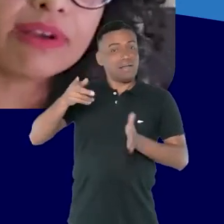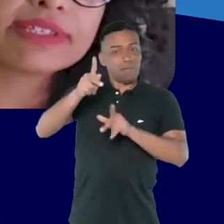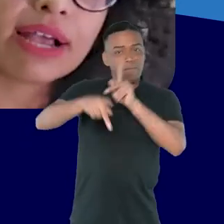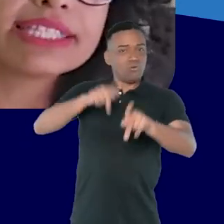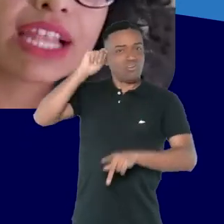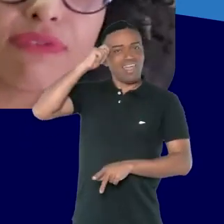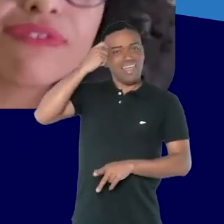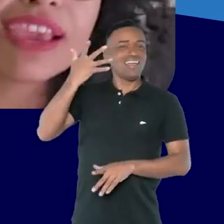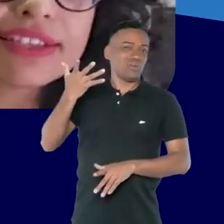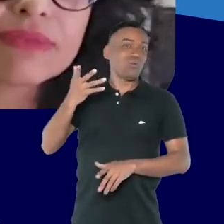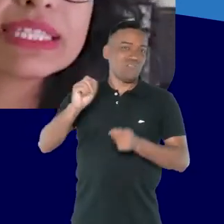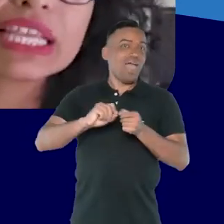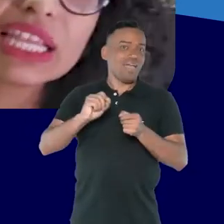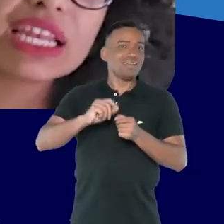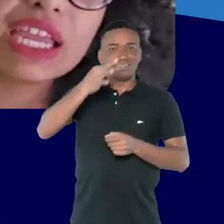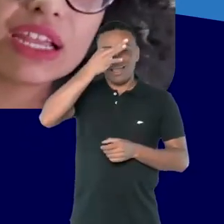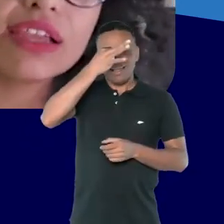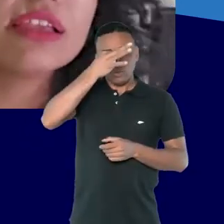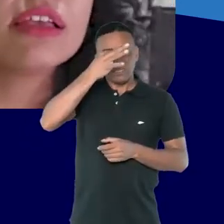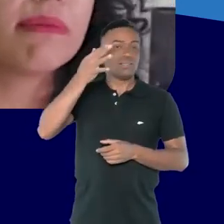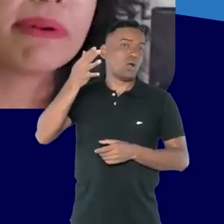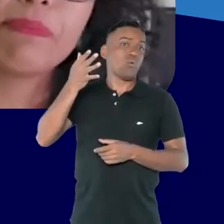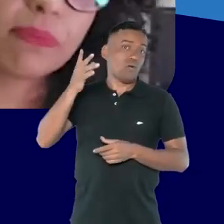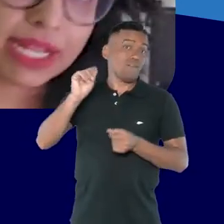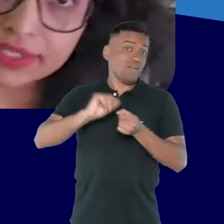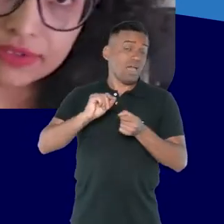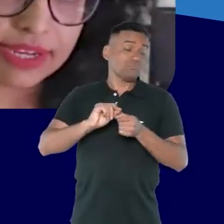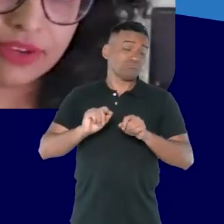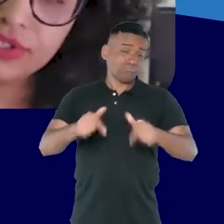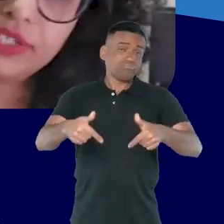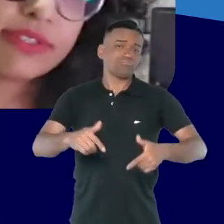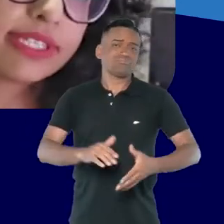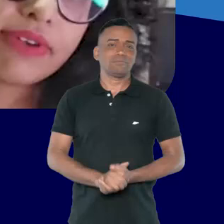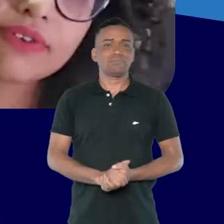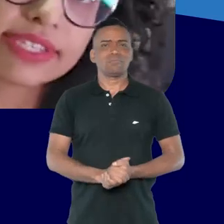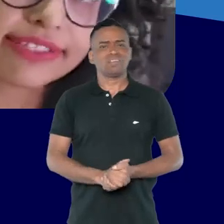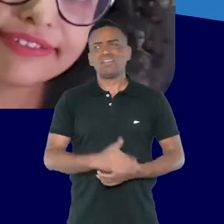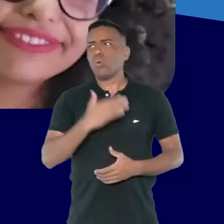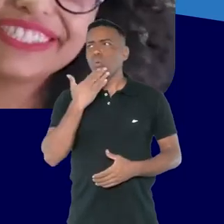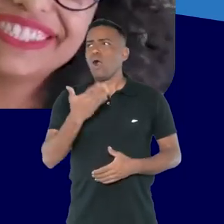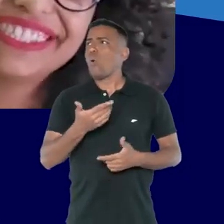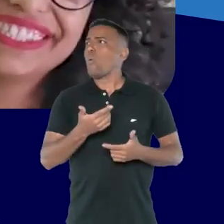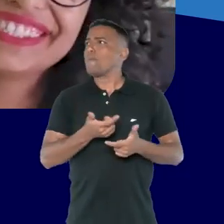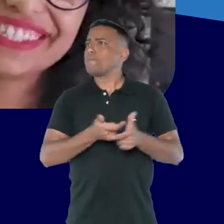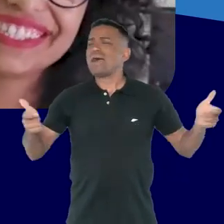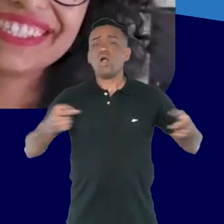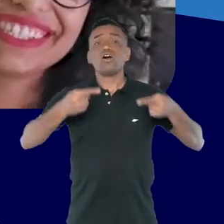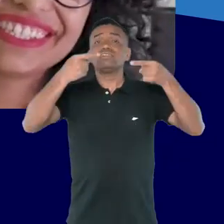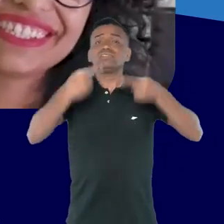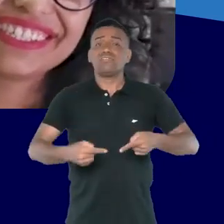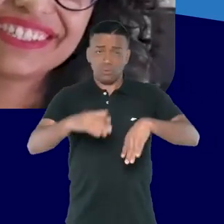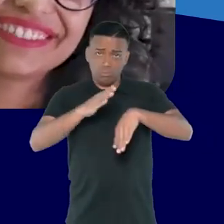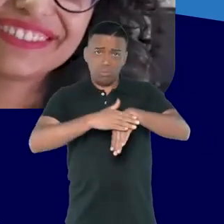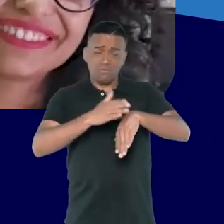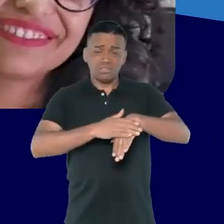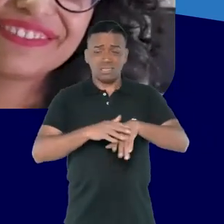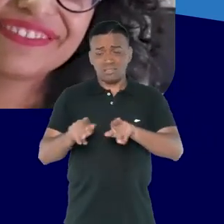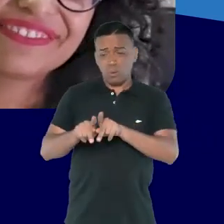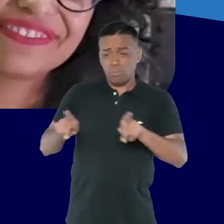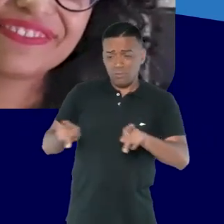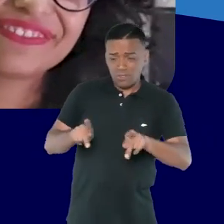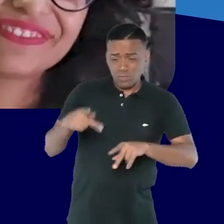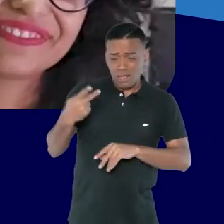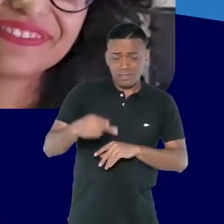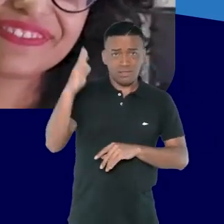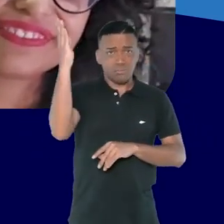levar a escrevivência, uma escrita negra para o Brasil, né? E hoje Conceição é Conceição. Uhum. E qual